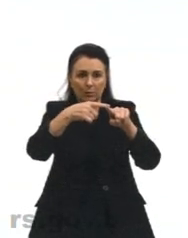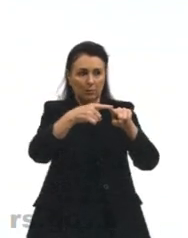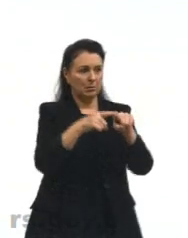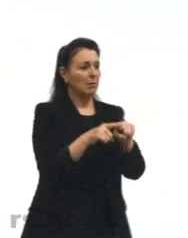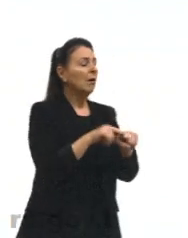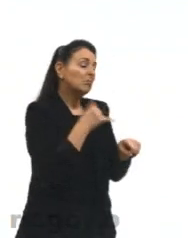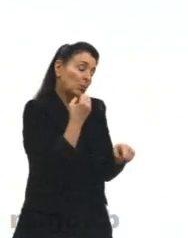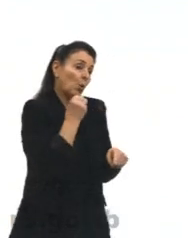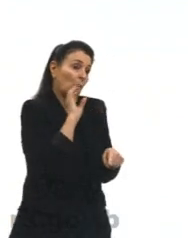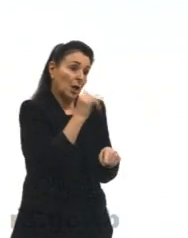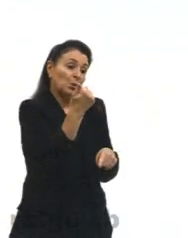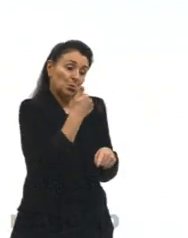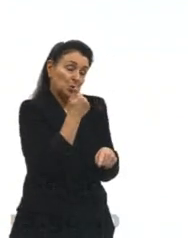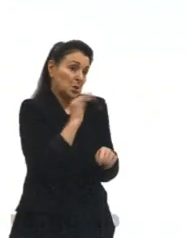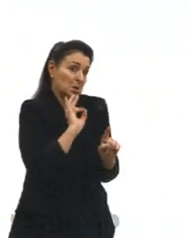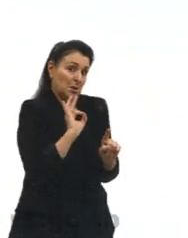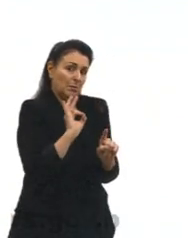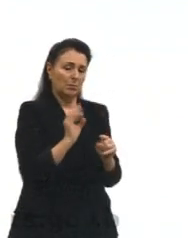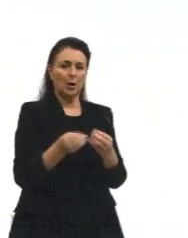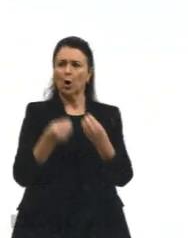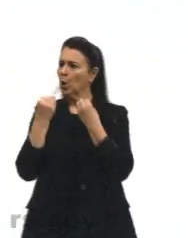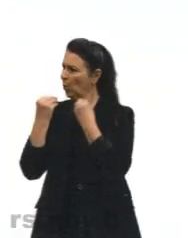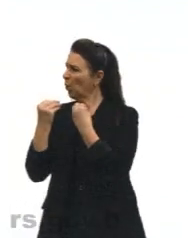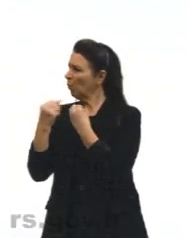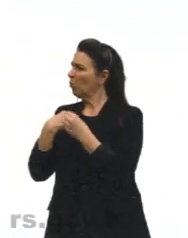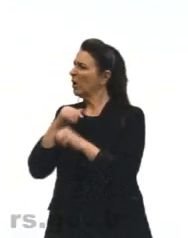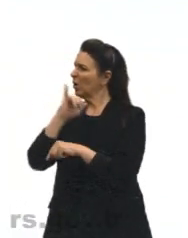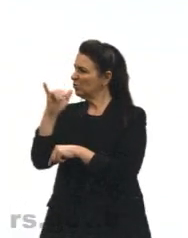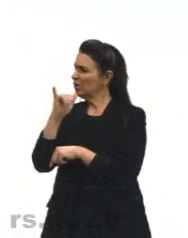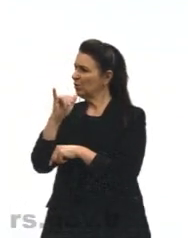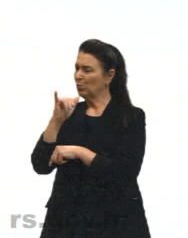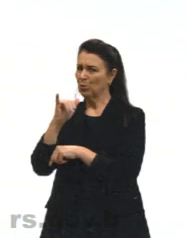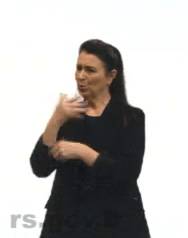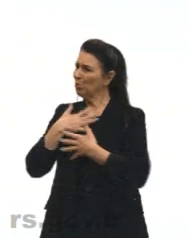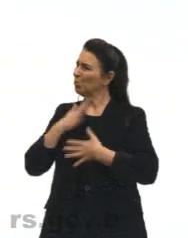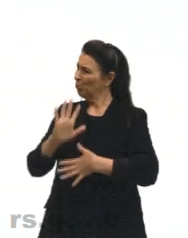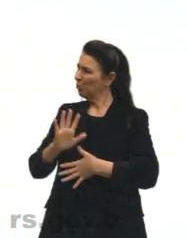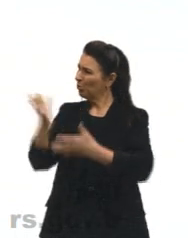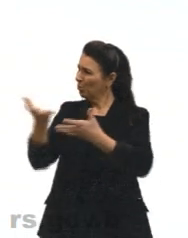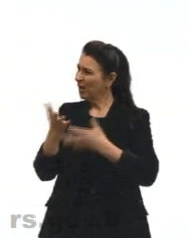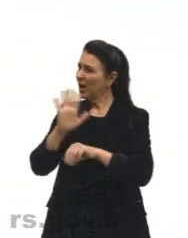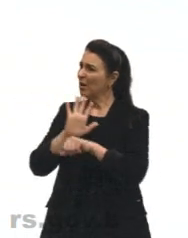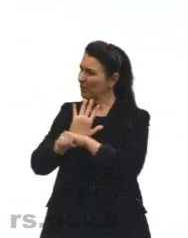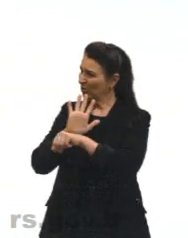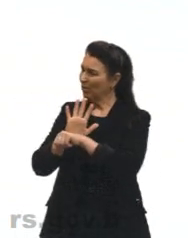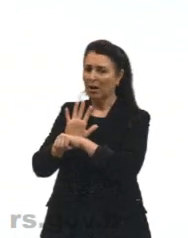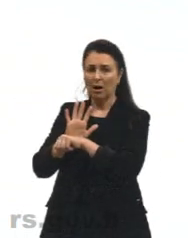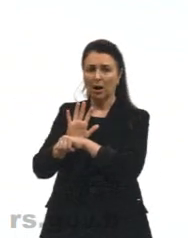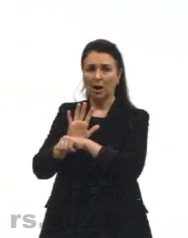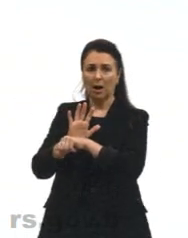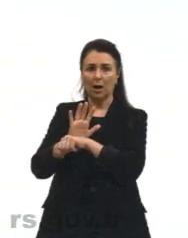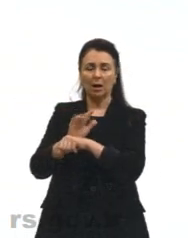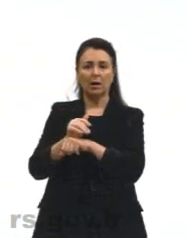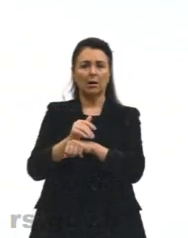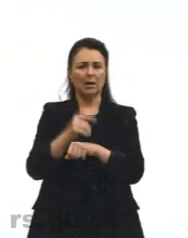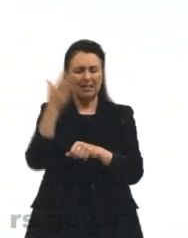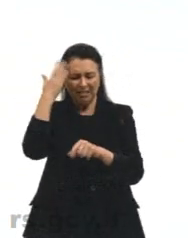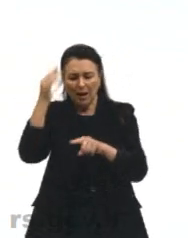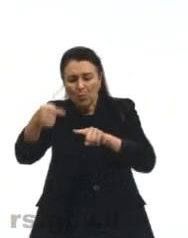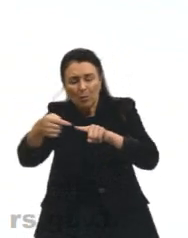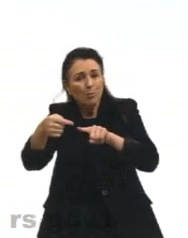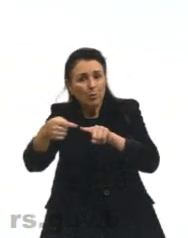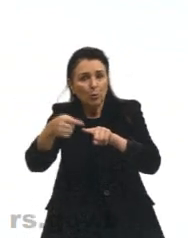diz Cavaleiro como se eu digo isso é uma vontade É eu sei que é bom tudo numa ponta